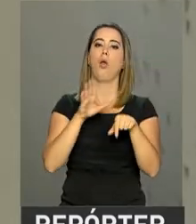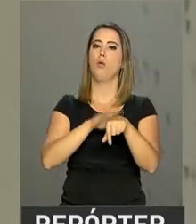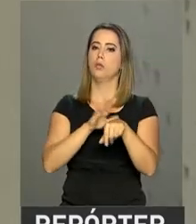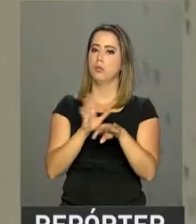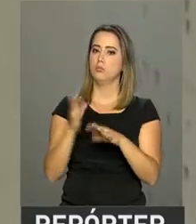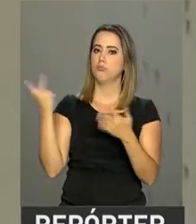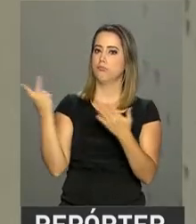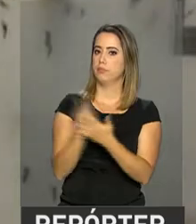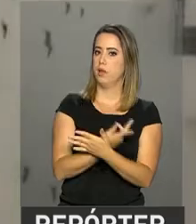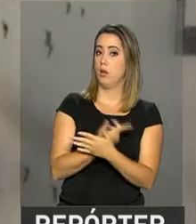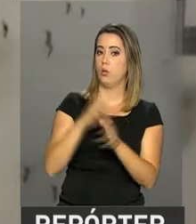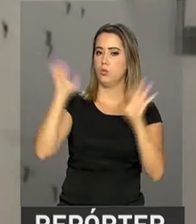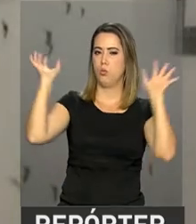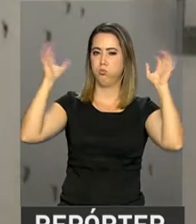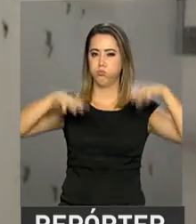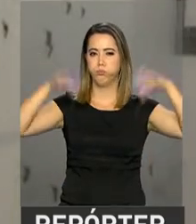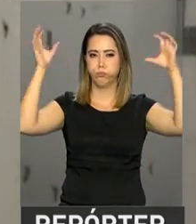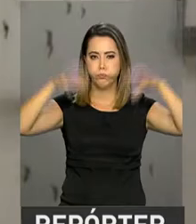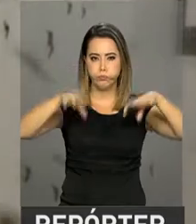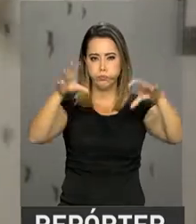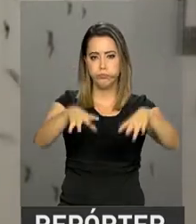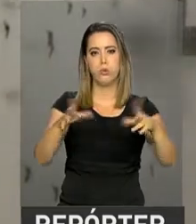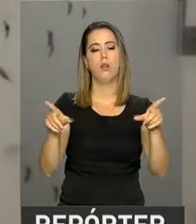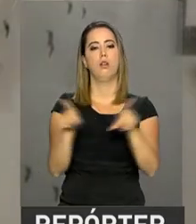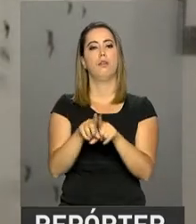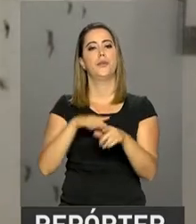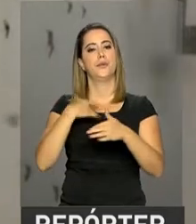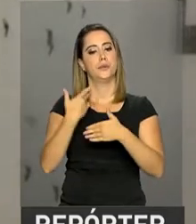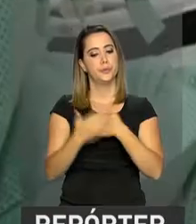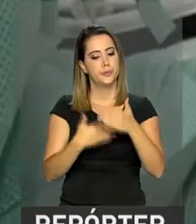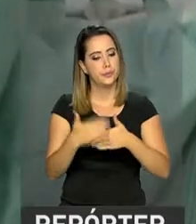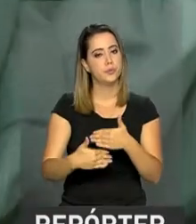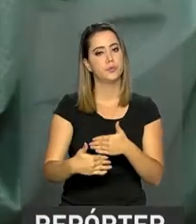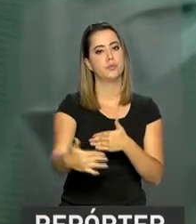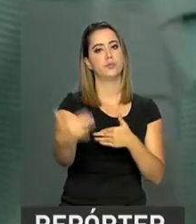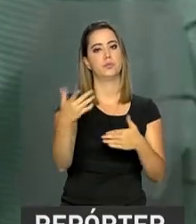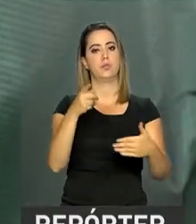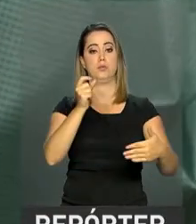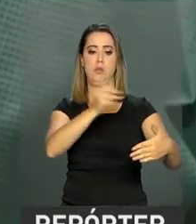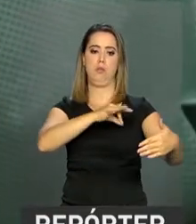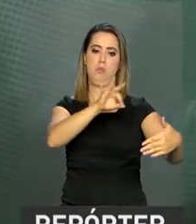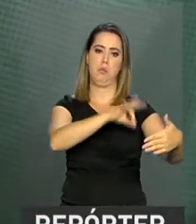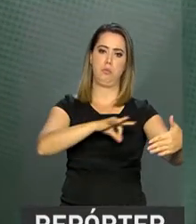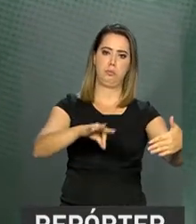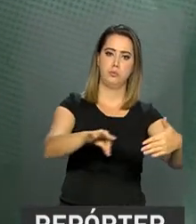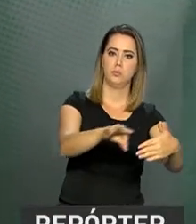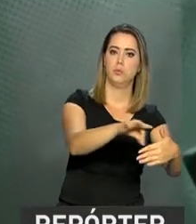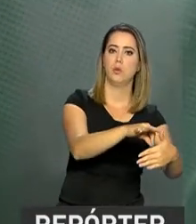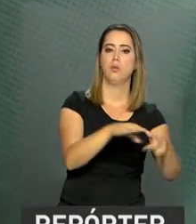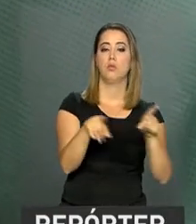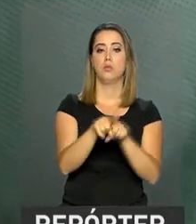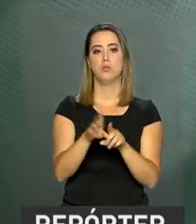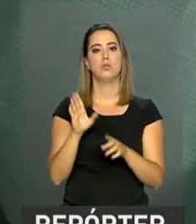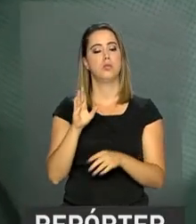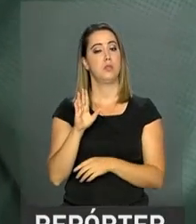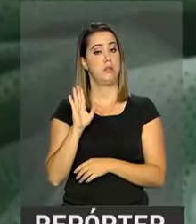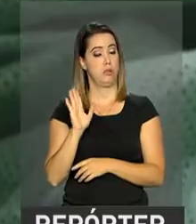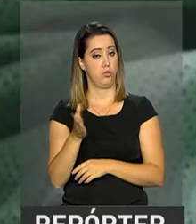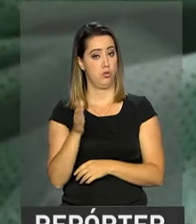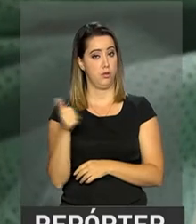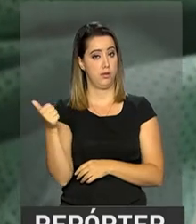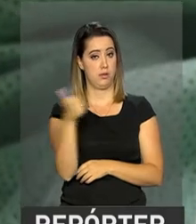maior volume de chuvas, o que facilita a reprodução do Aedes aegypti. A mobilização vai atingir também 146